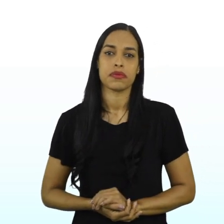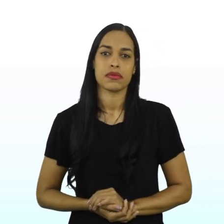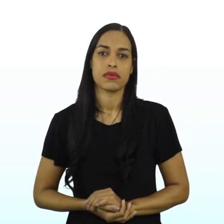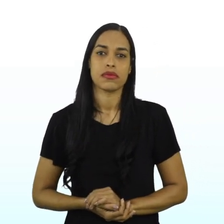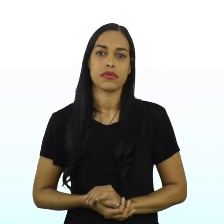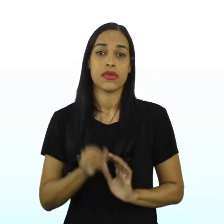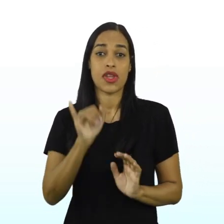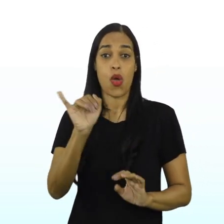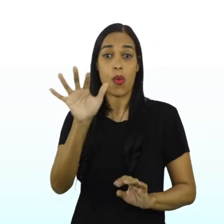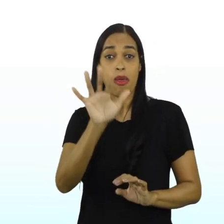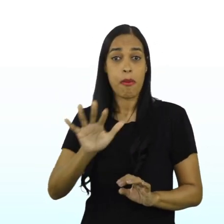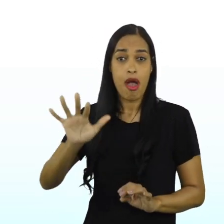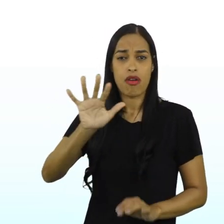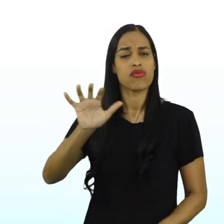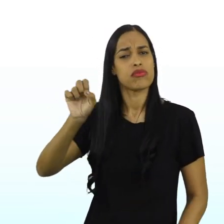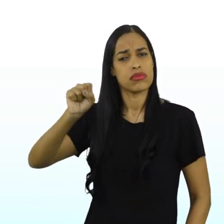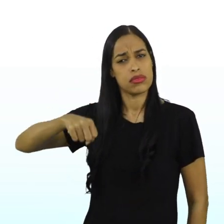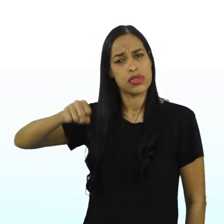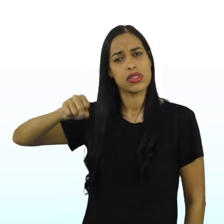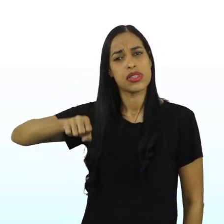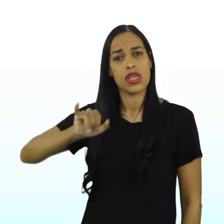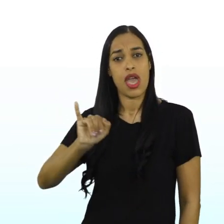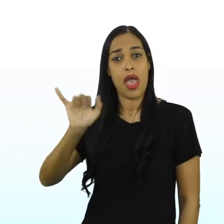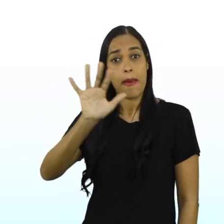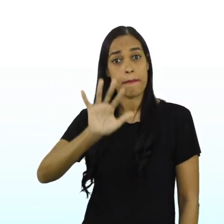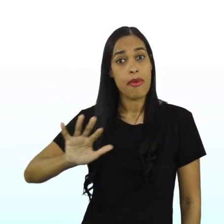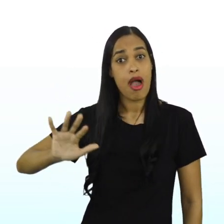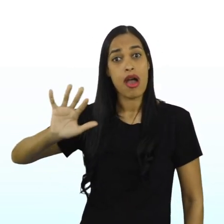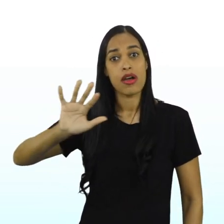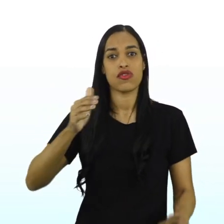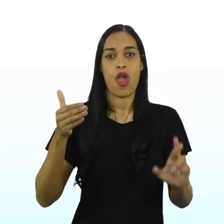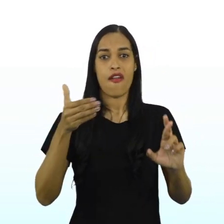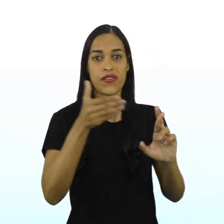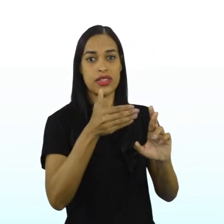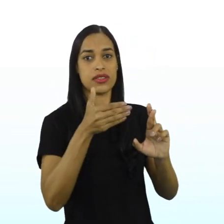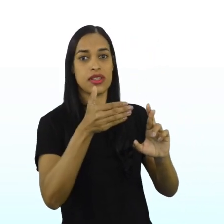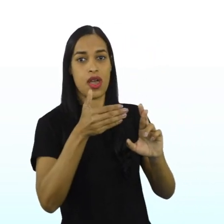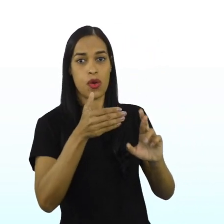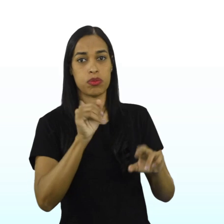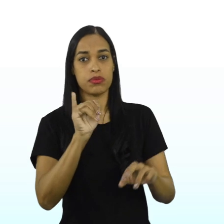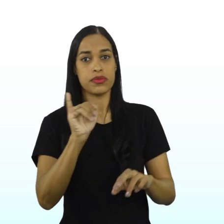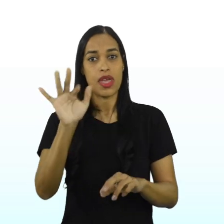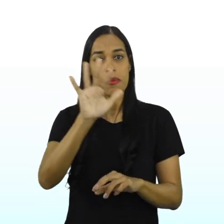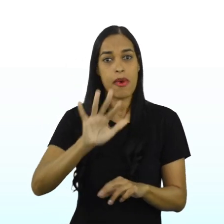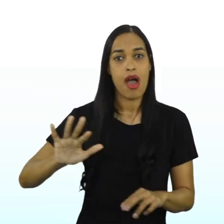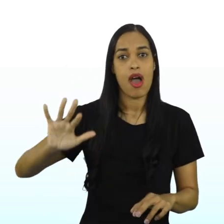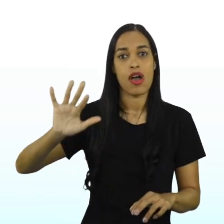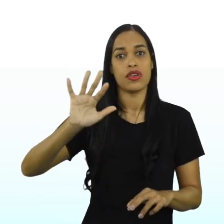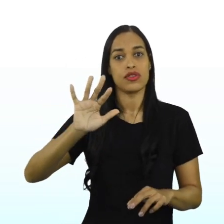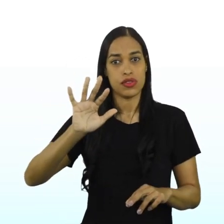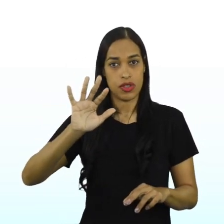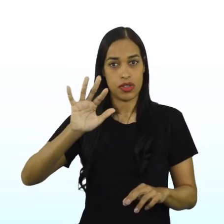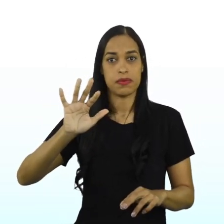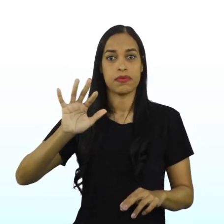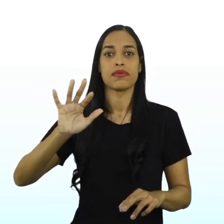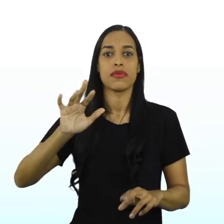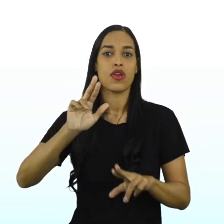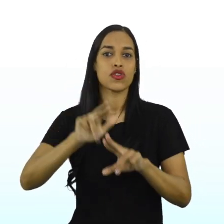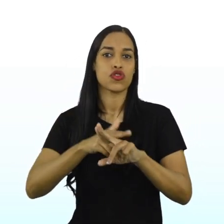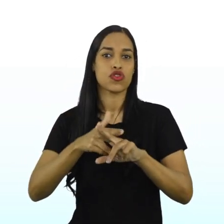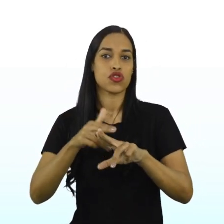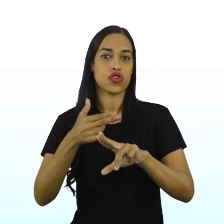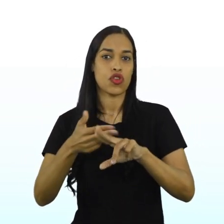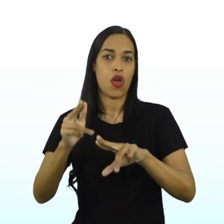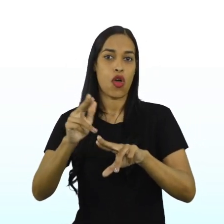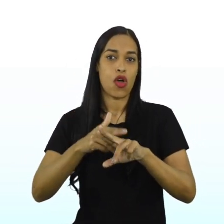É uma imagem? Sim. A imagem você vê que é um referencial daí. A imagem o chocolate está